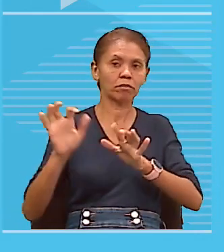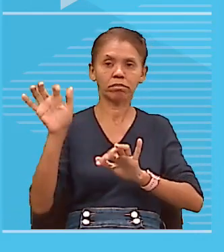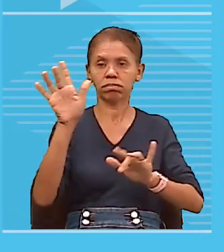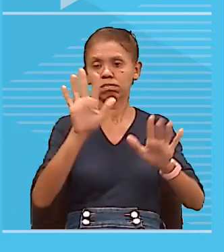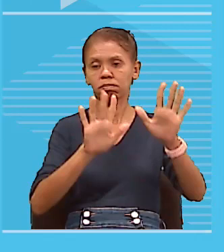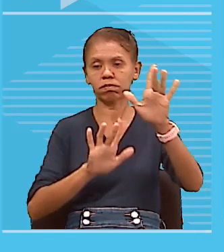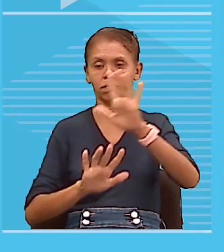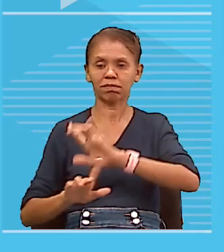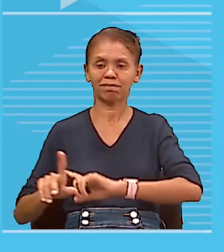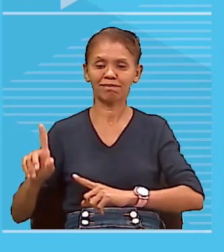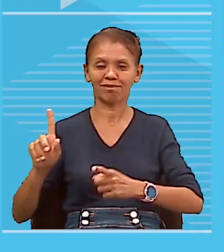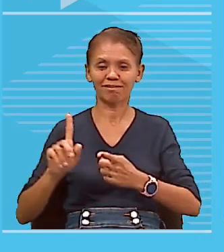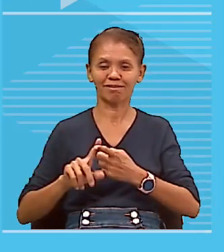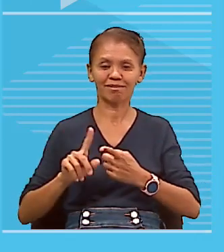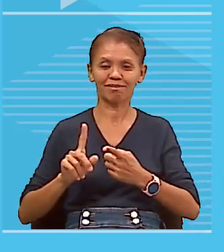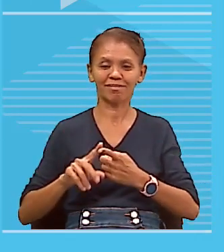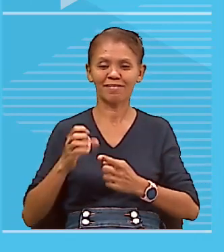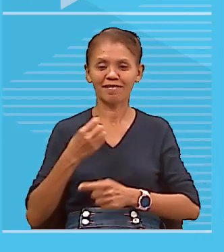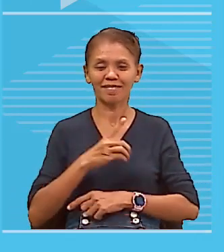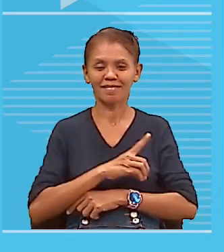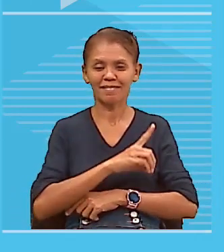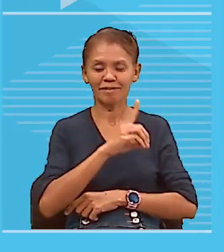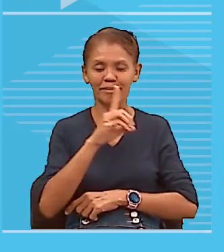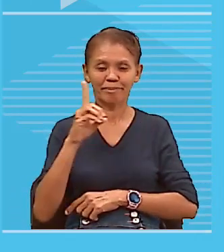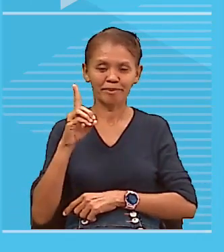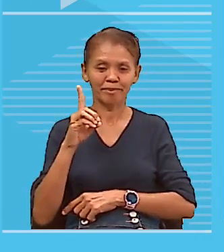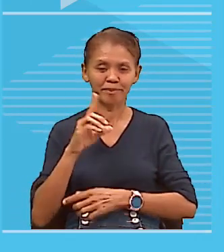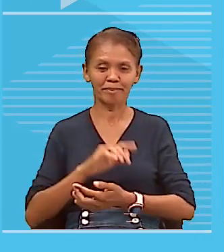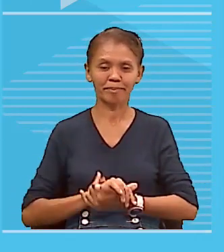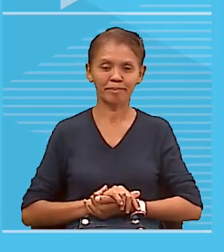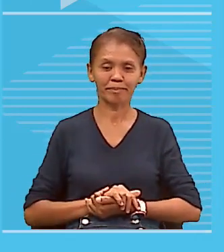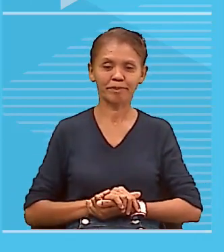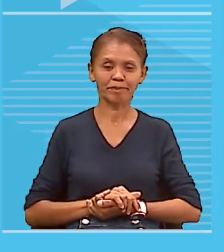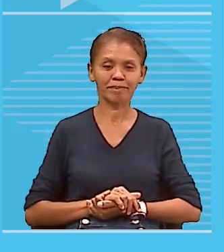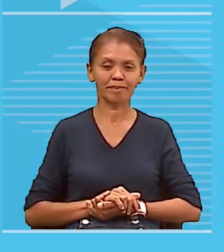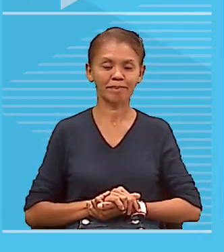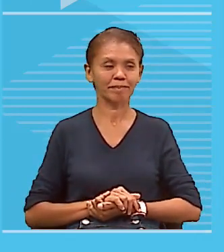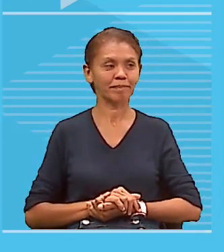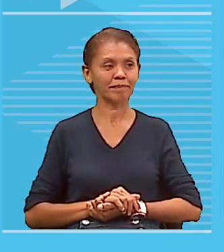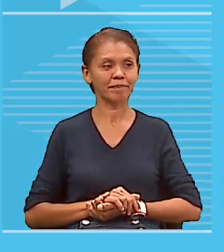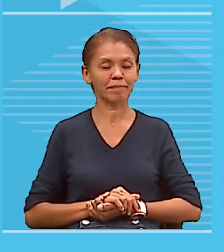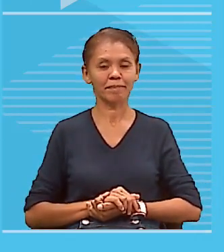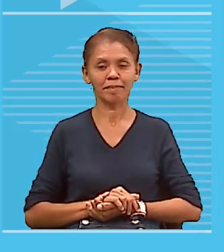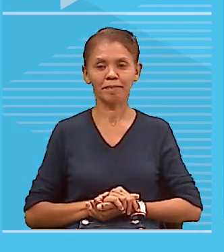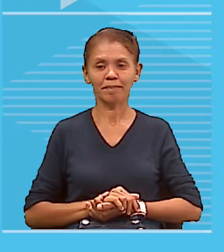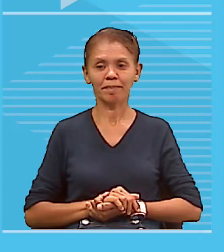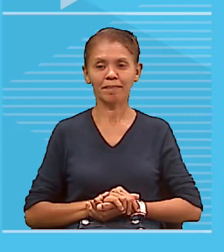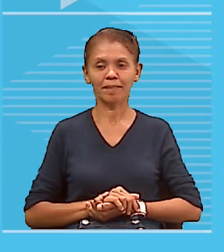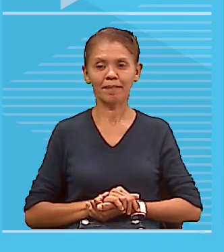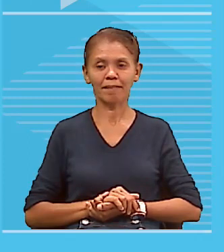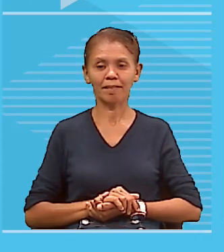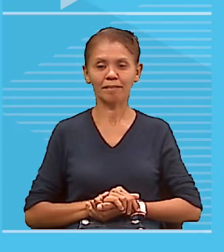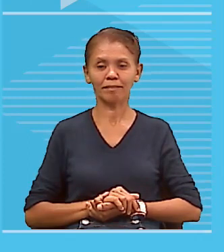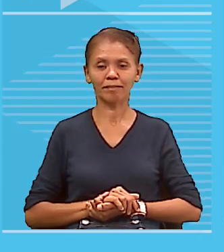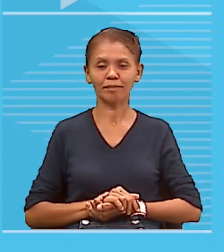certo? Bom dia, querida. Deixa eu ver aqui uma coisa. Bem, então é isso, né? As chuvas ácidas,